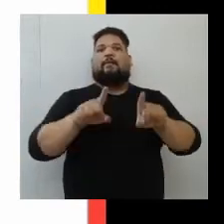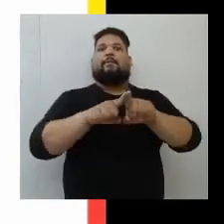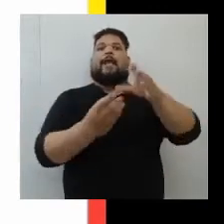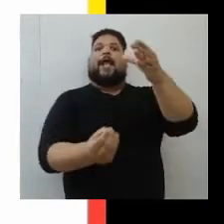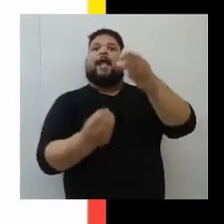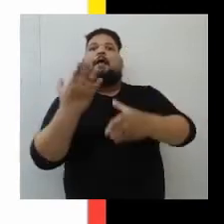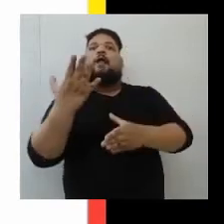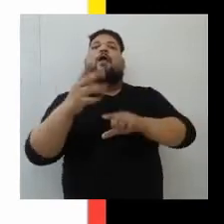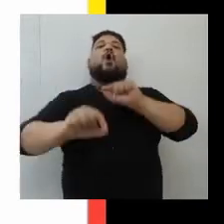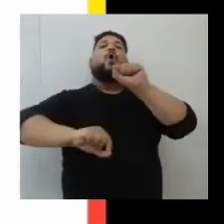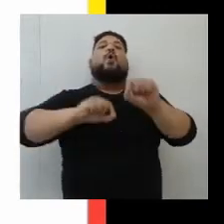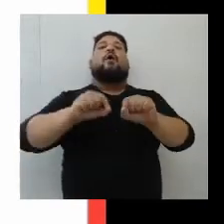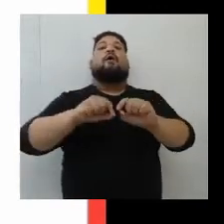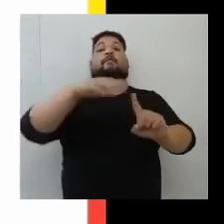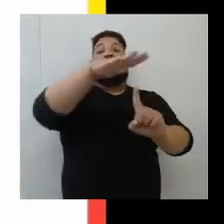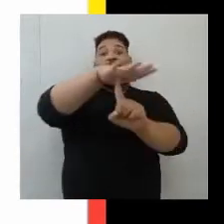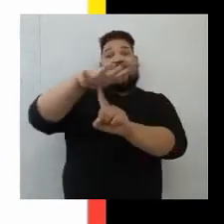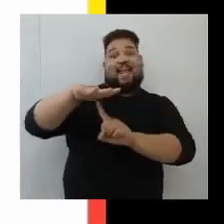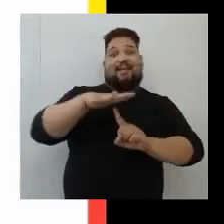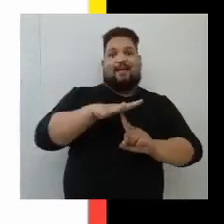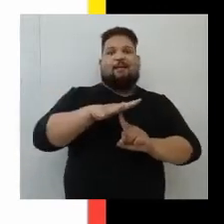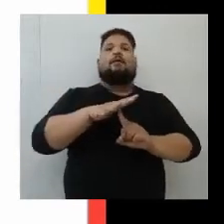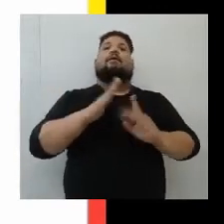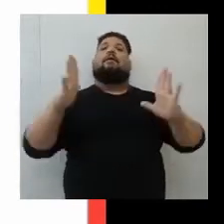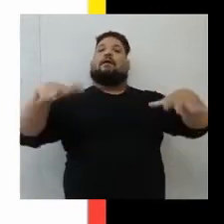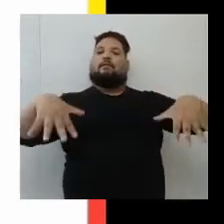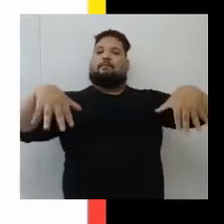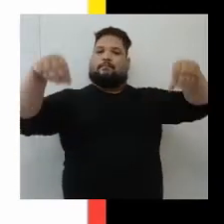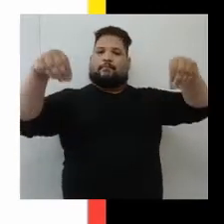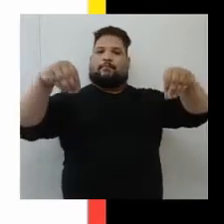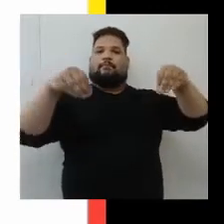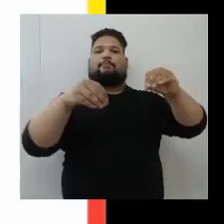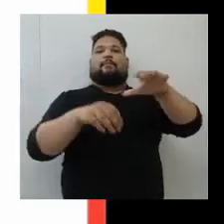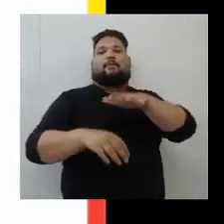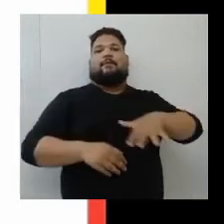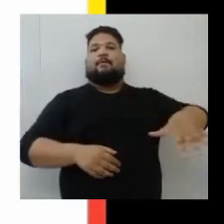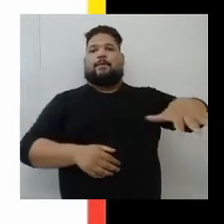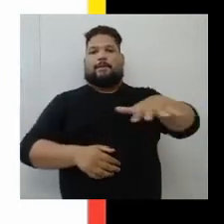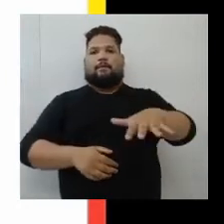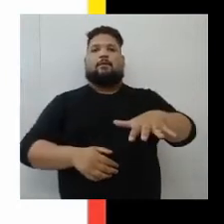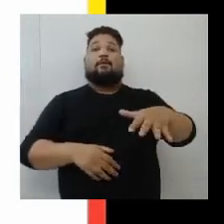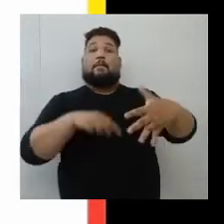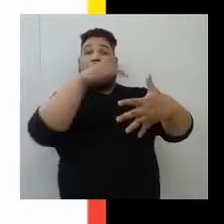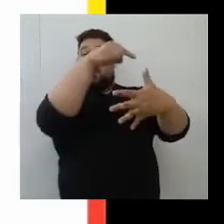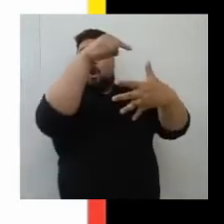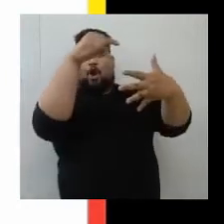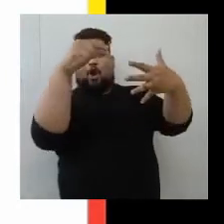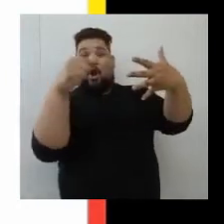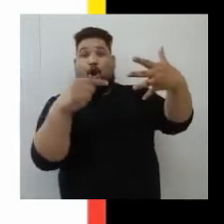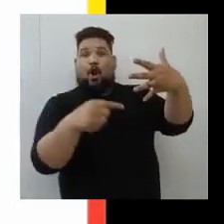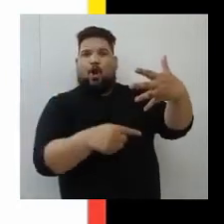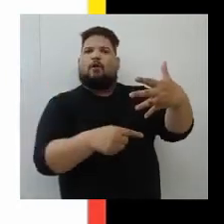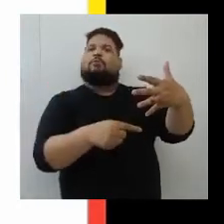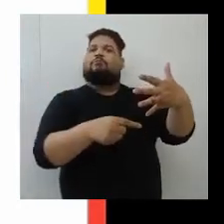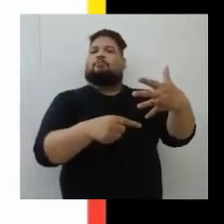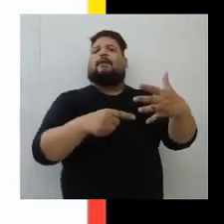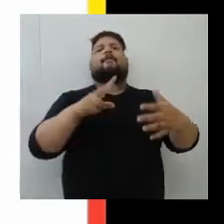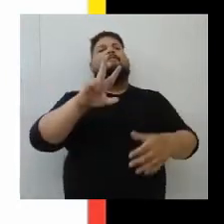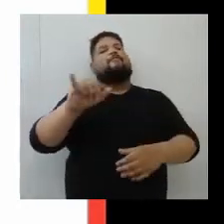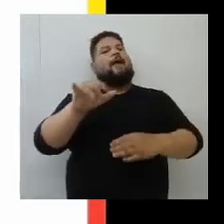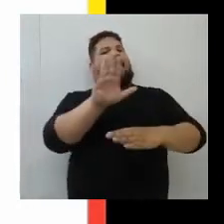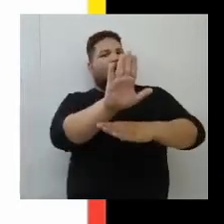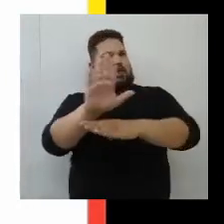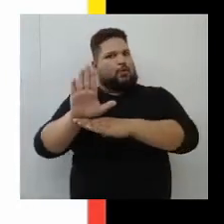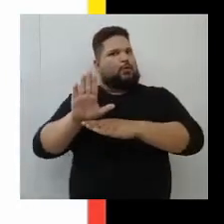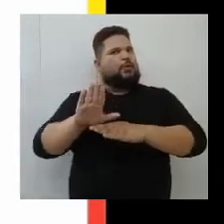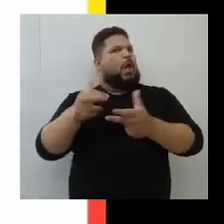surgimento das feiras medievais. Tá? Essas transformações vão trazer uma série de benefícios, mas junto